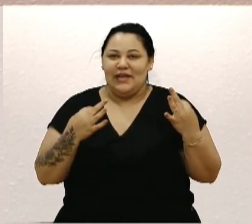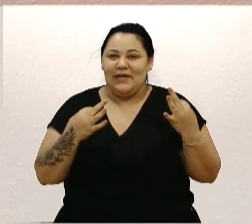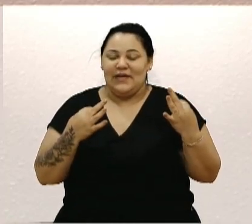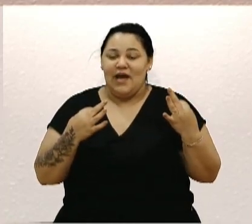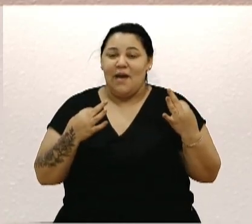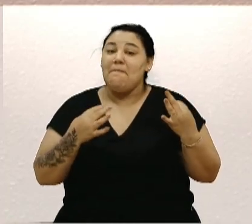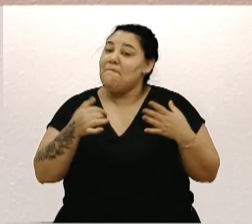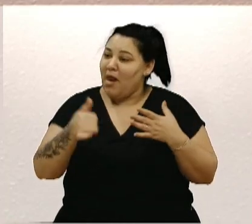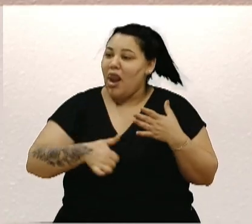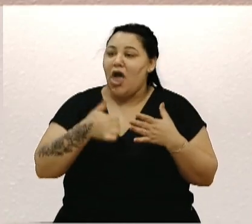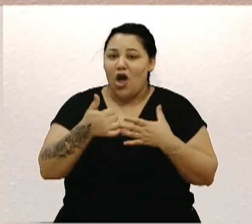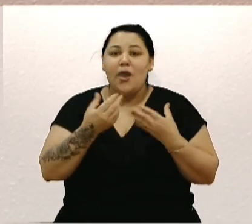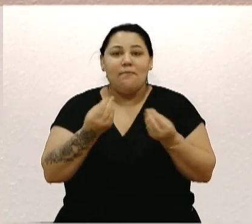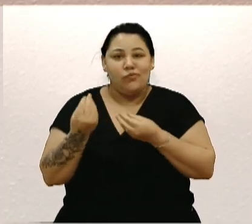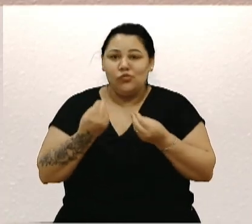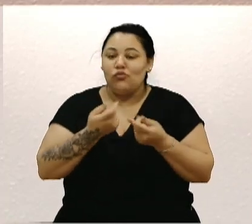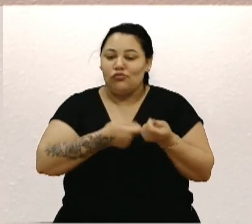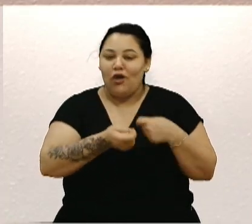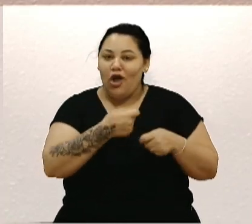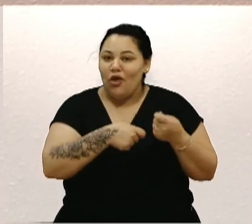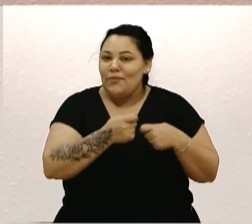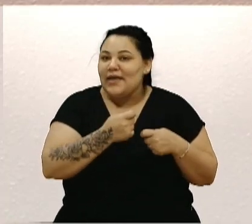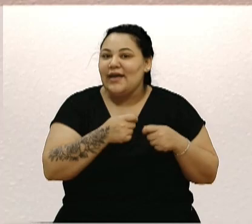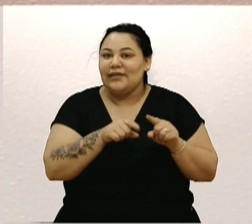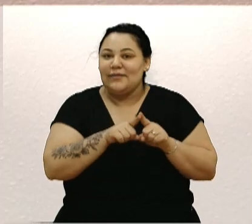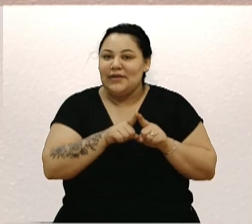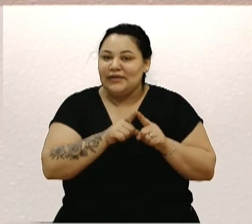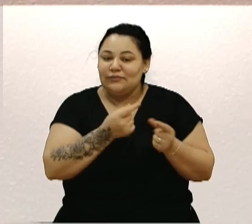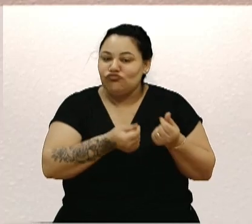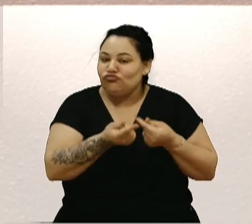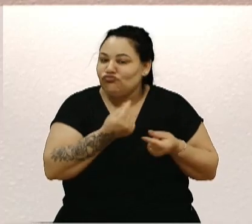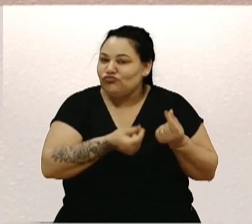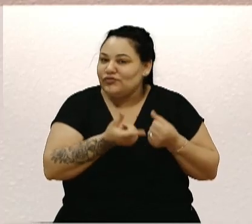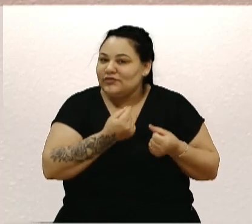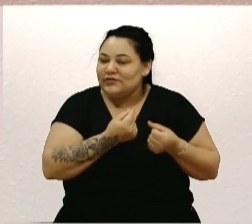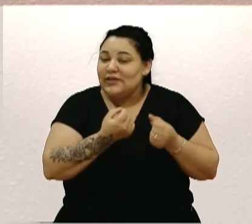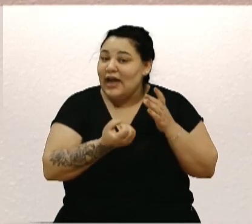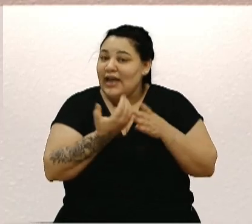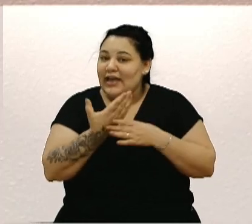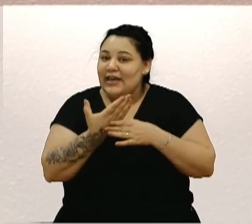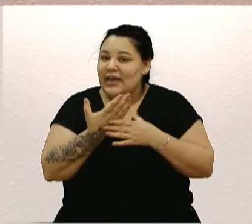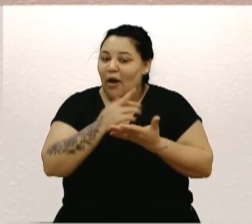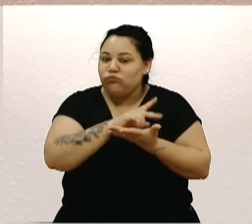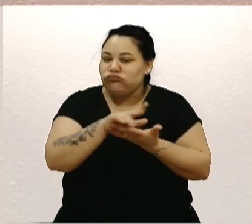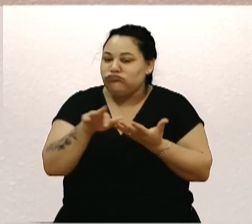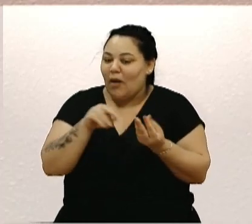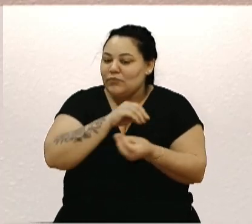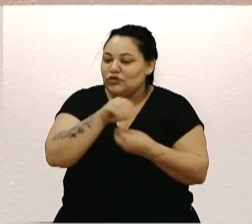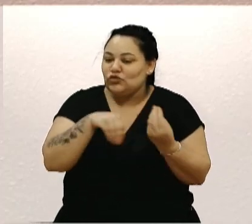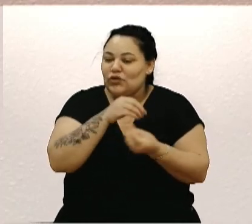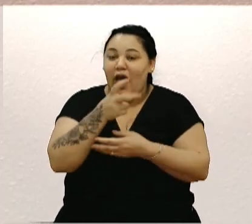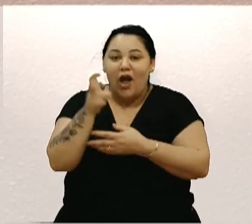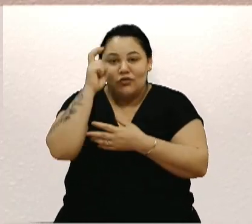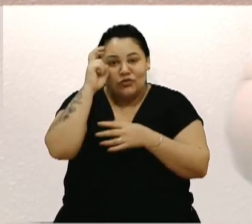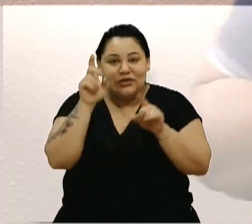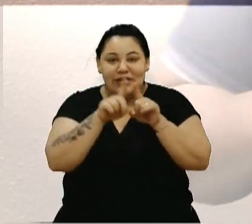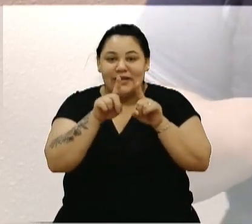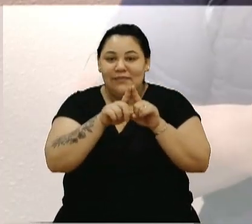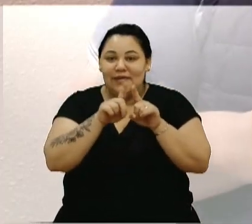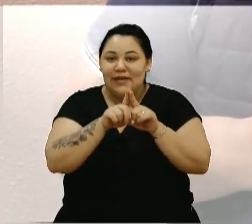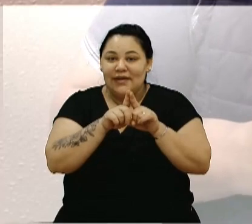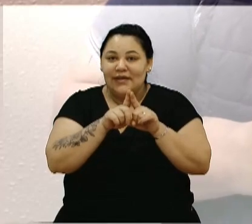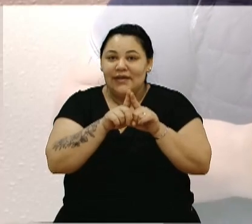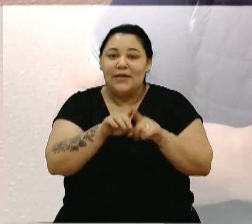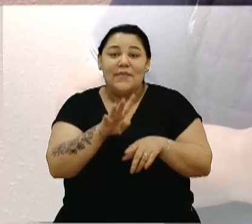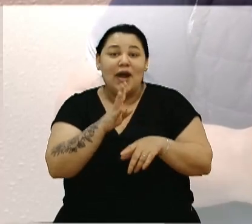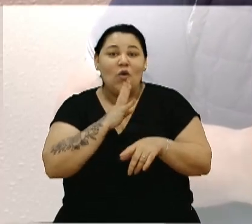só impulsiona a economia local e regional, mas também promove a diversidade cultural e a apreciação da arte da